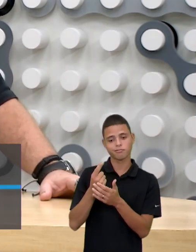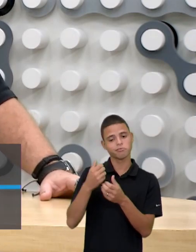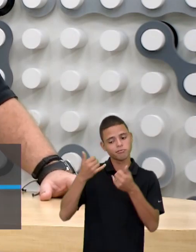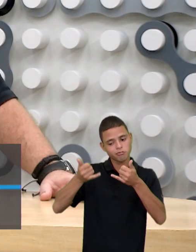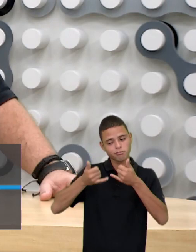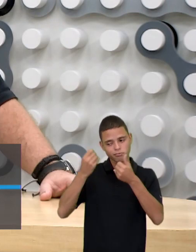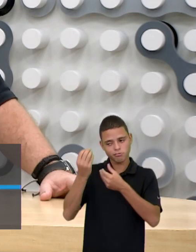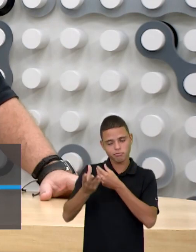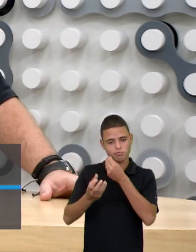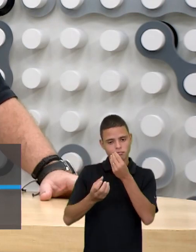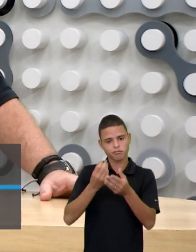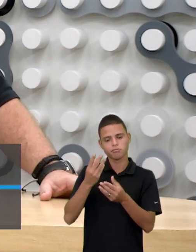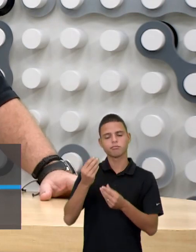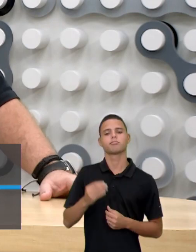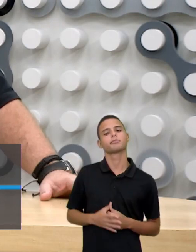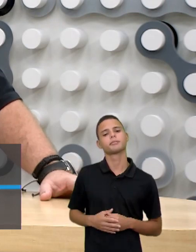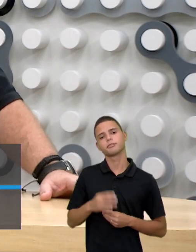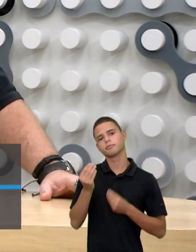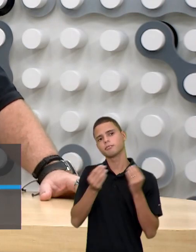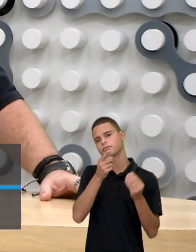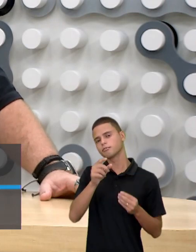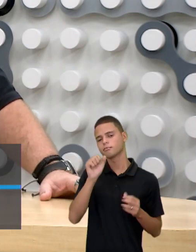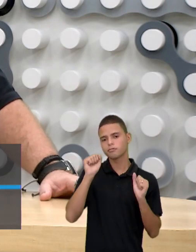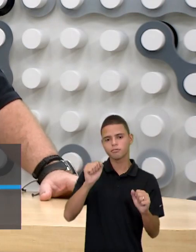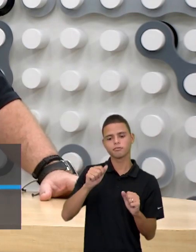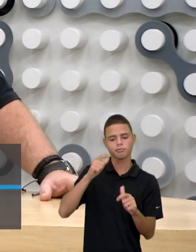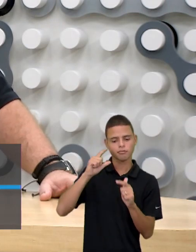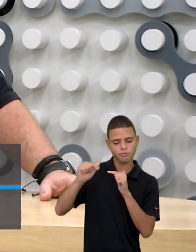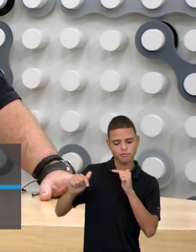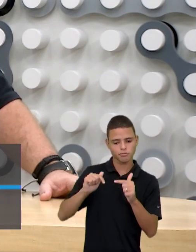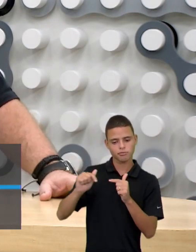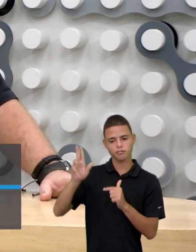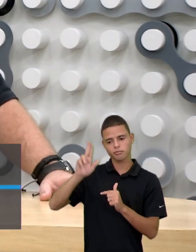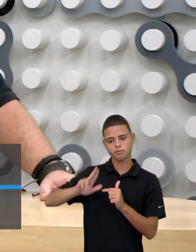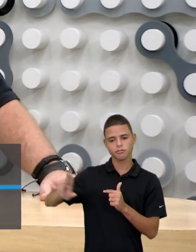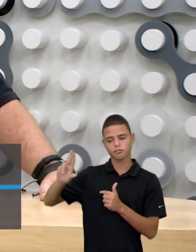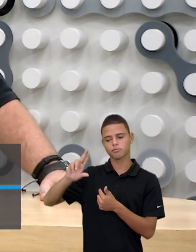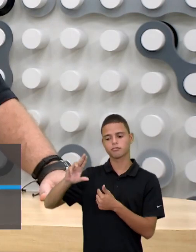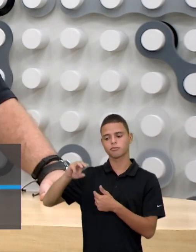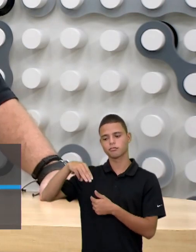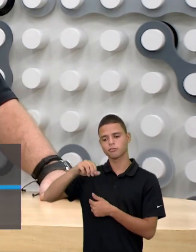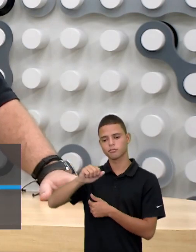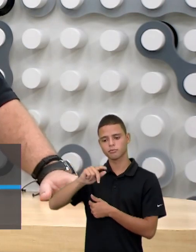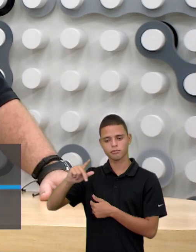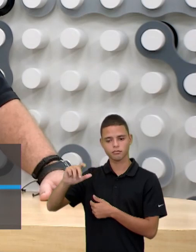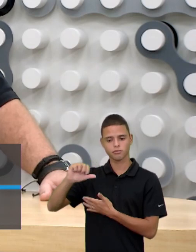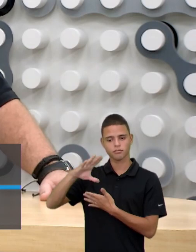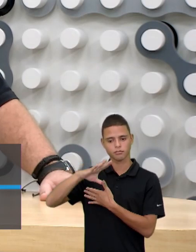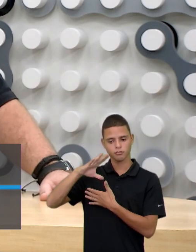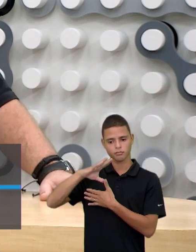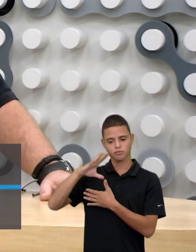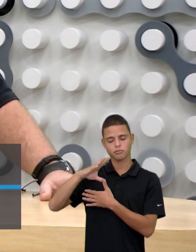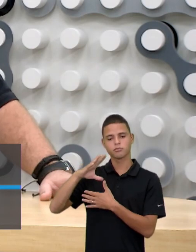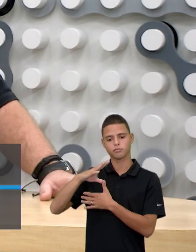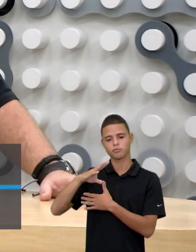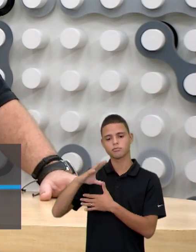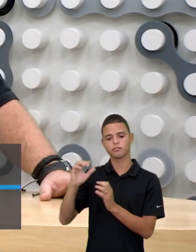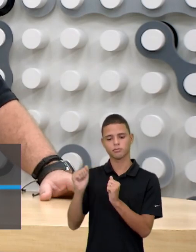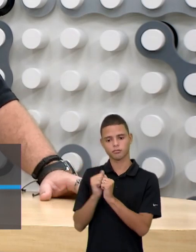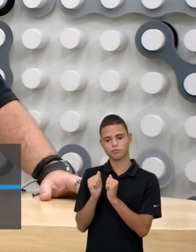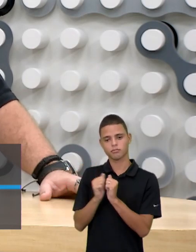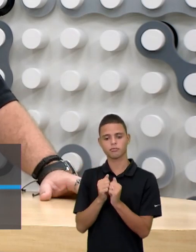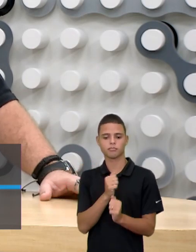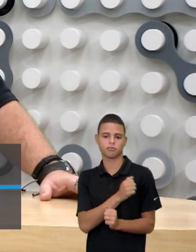vocês. Né? Como vocês podem trabalhar aí com o mapa, né? O professor, né, fazendo um alinhamento aí com seus alunos, né,